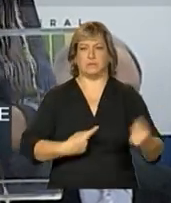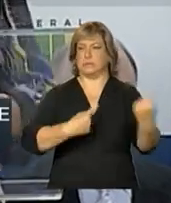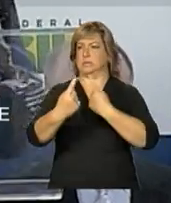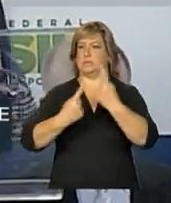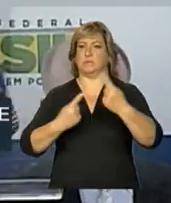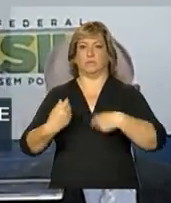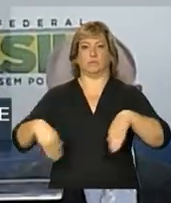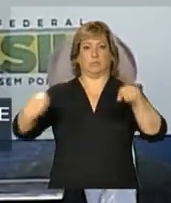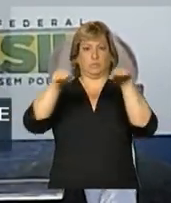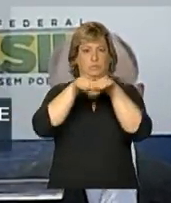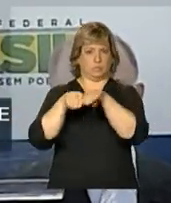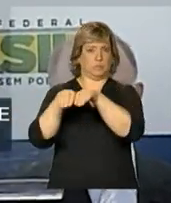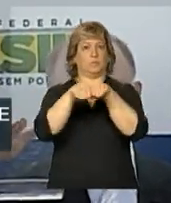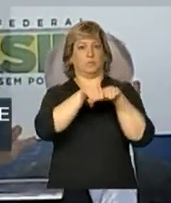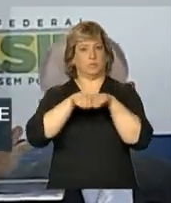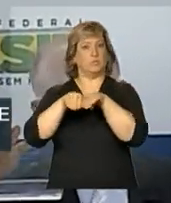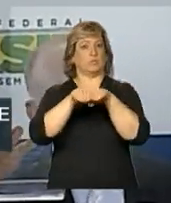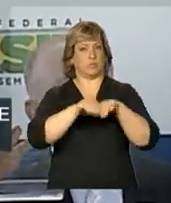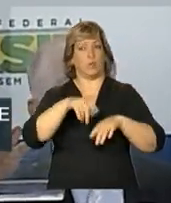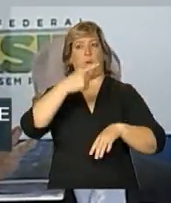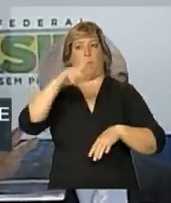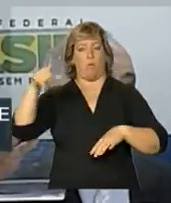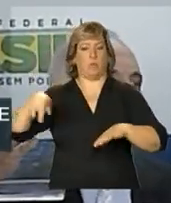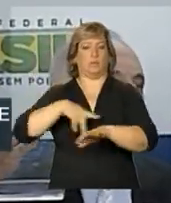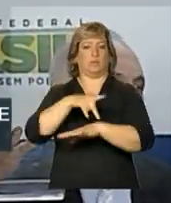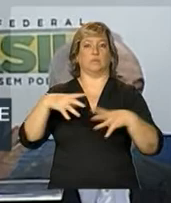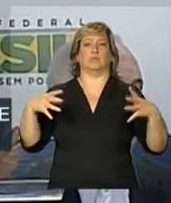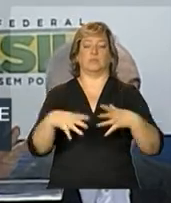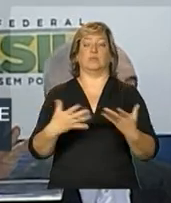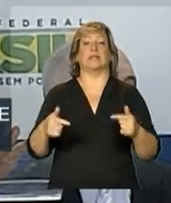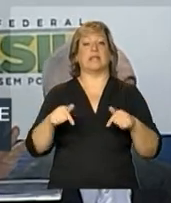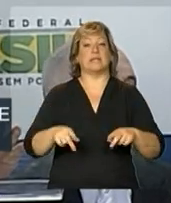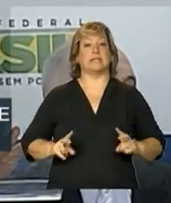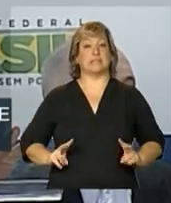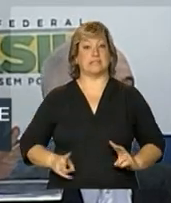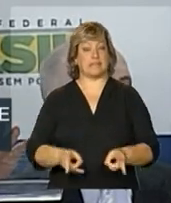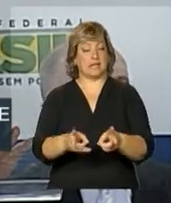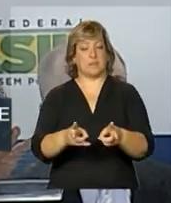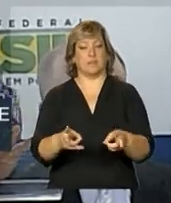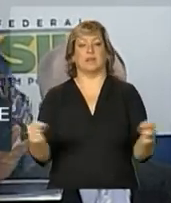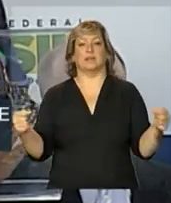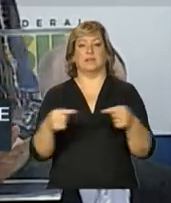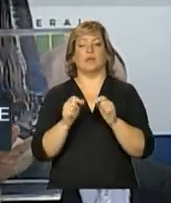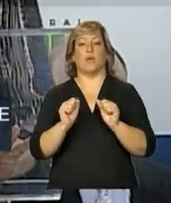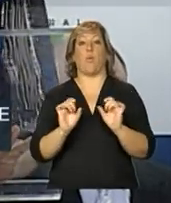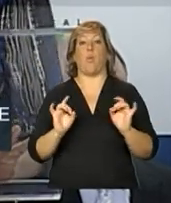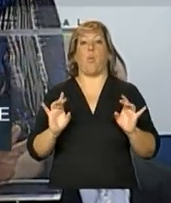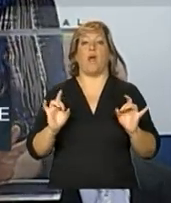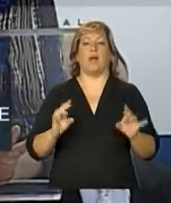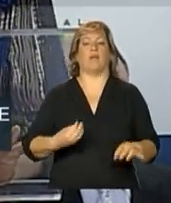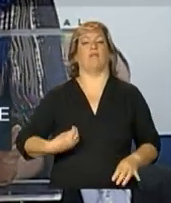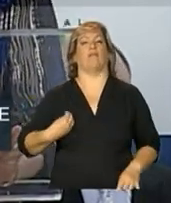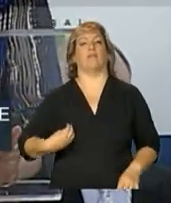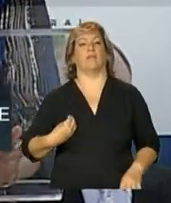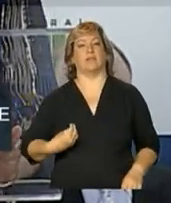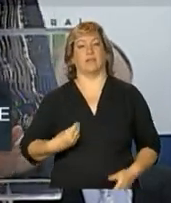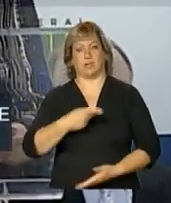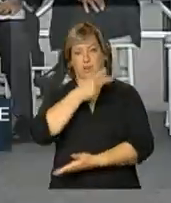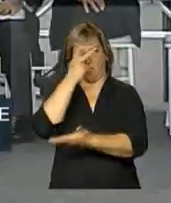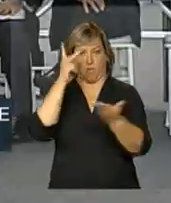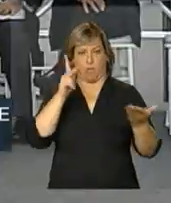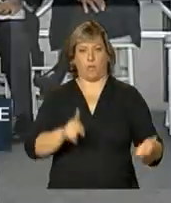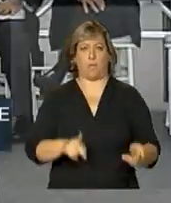sempre de saber que competitividade também vai estar sempre ligada à questão da qualidade de vida da nossa